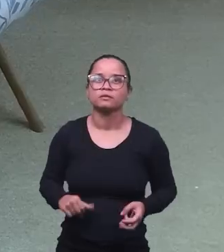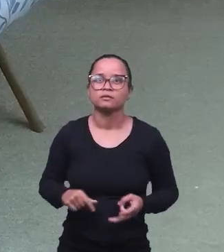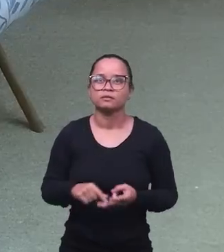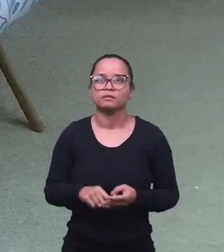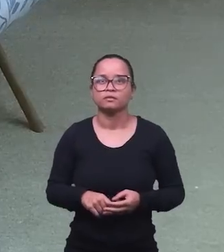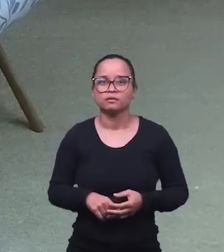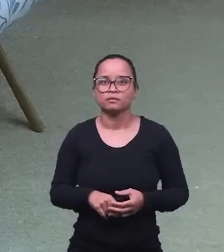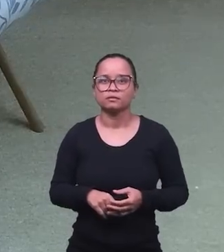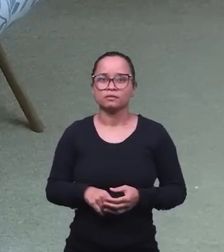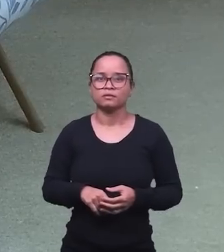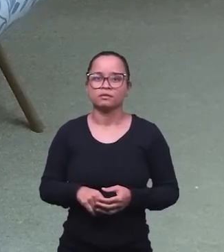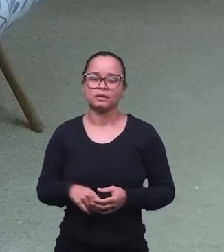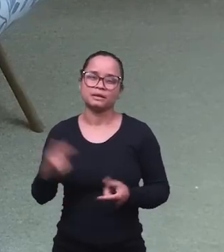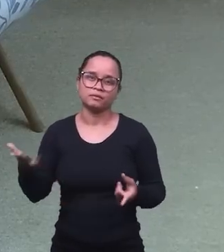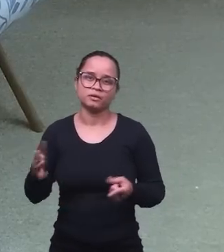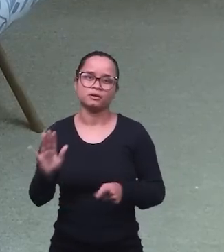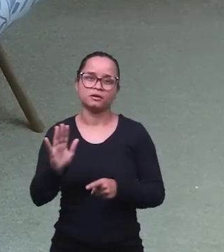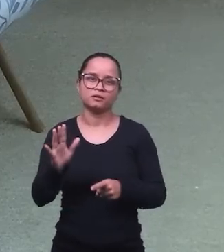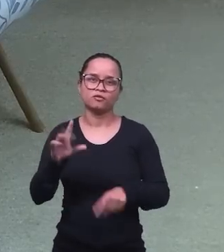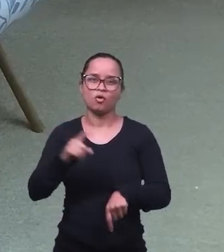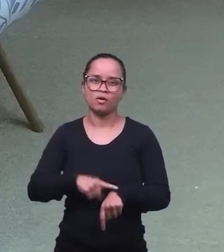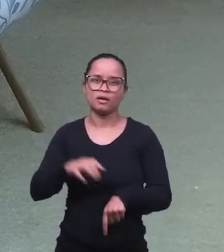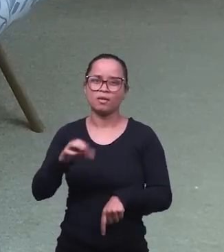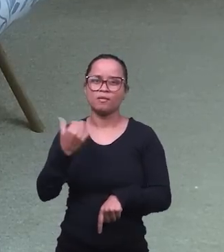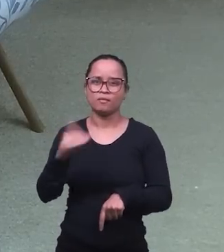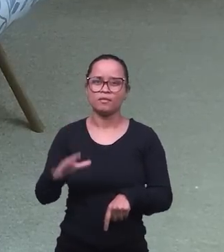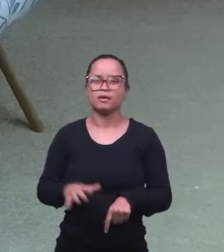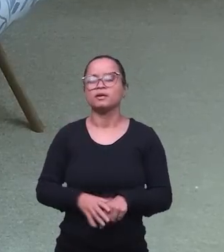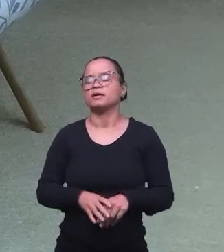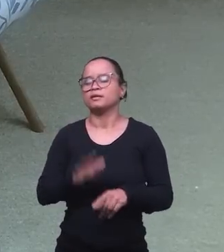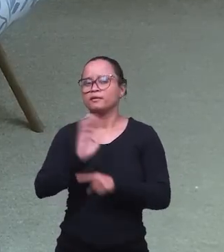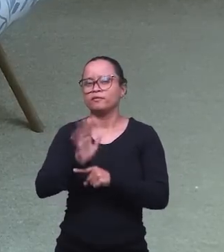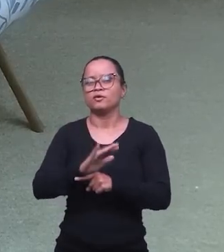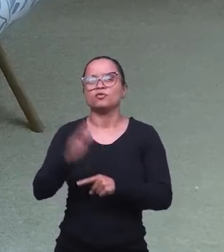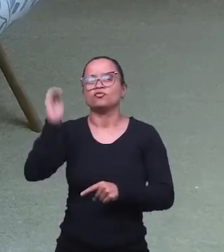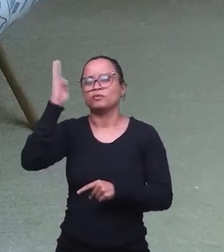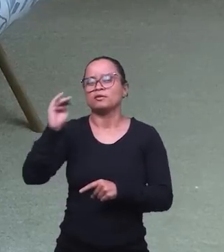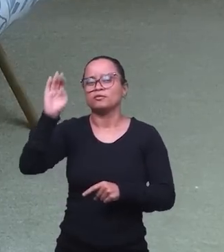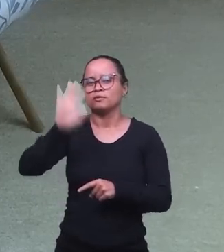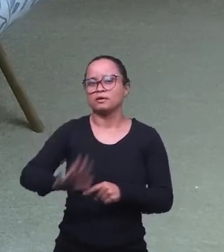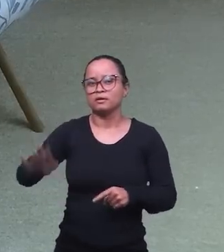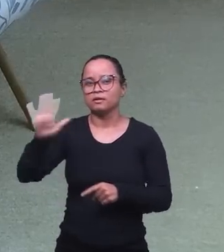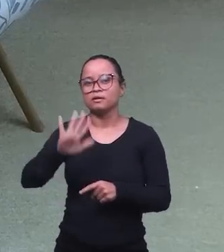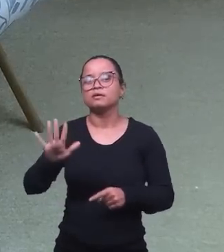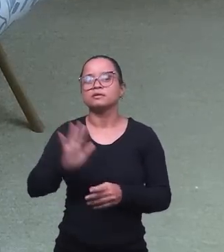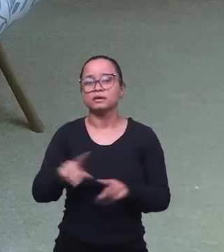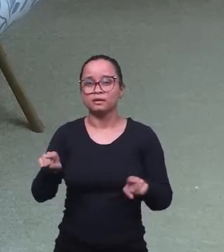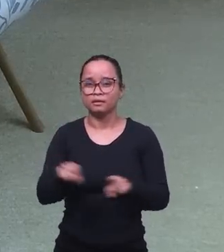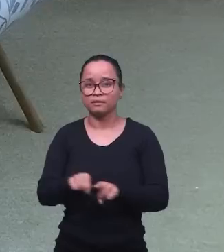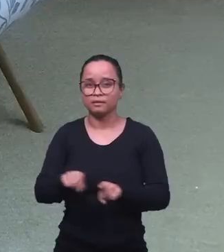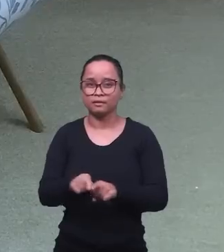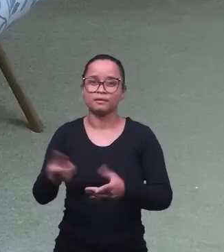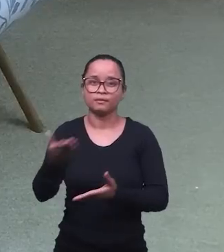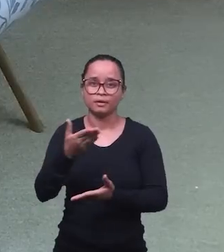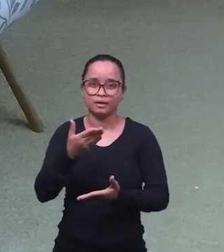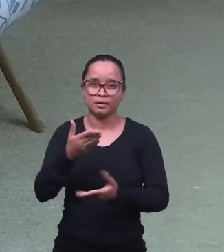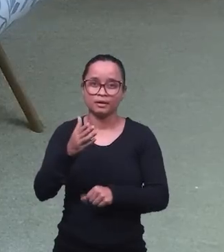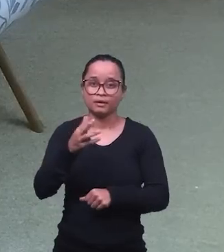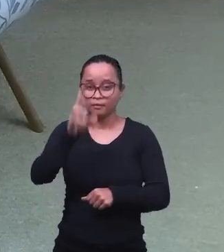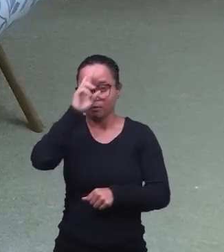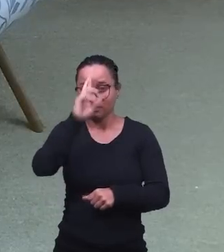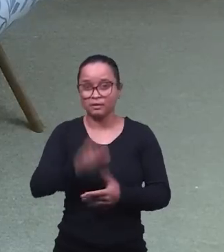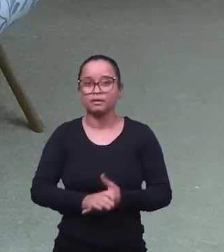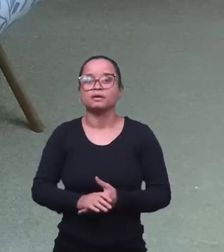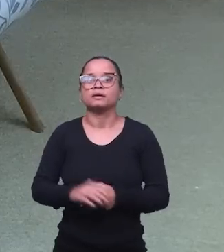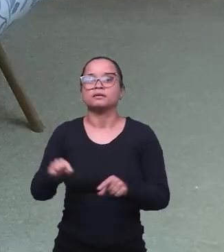Na verdade, às 9h30 são vídeos de todo o Brasil. Às 12 horas, sim, os vídeos do exterior, além da participação dele na Escola Bíblica. E à